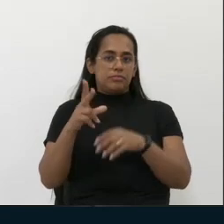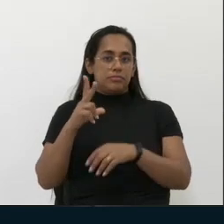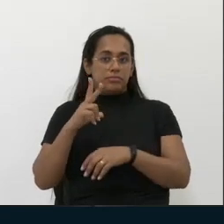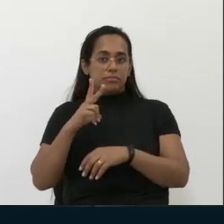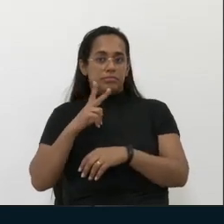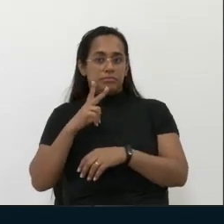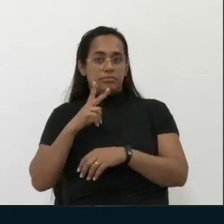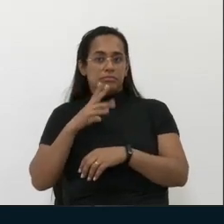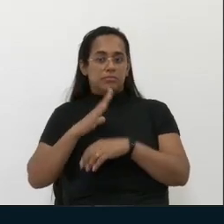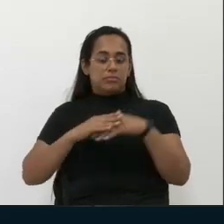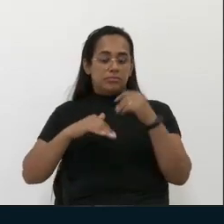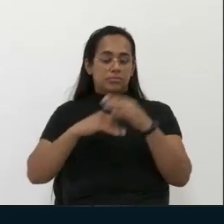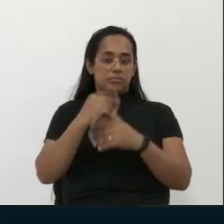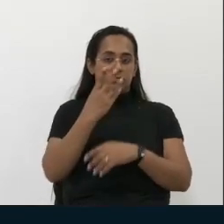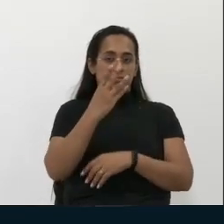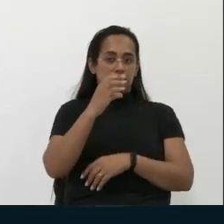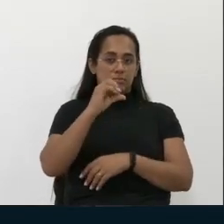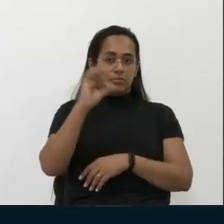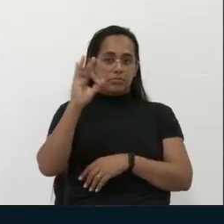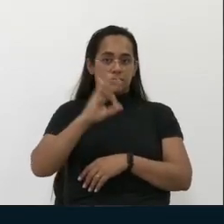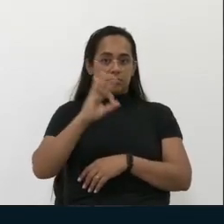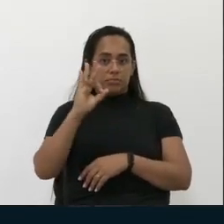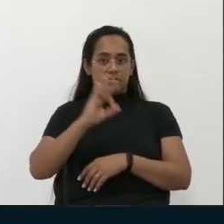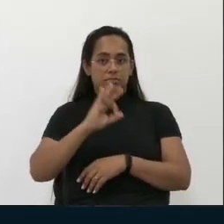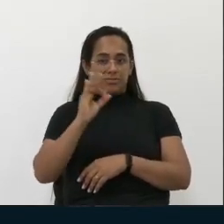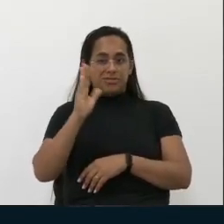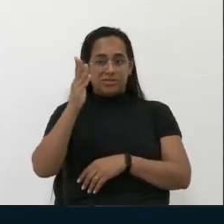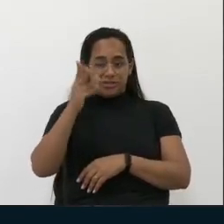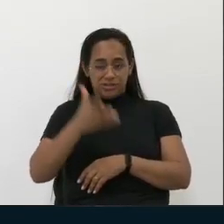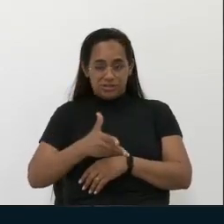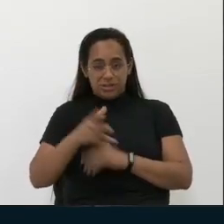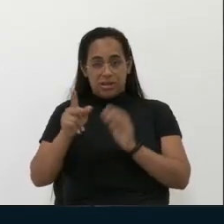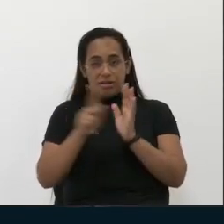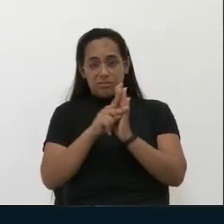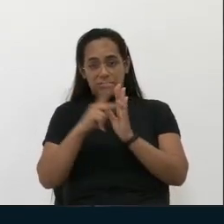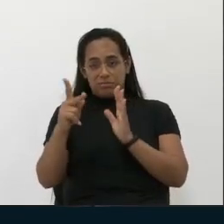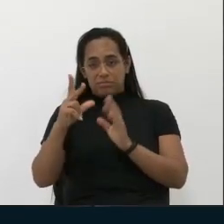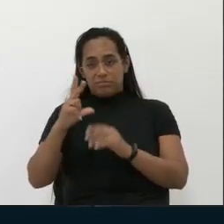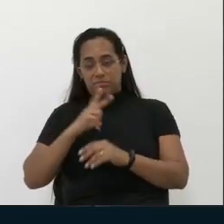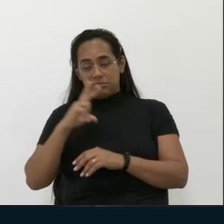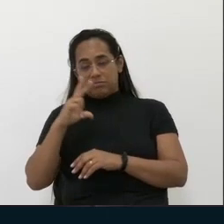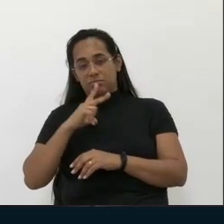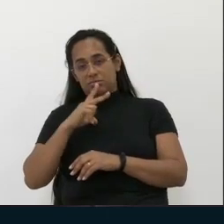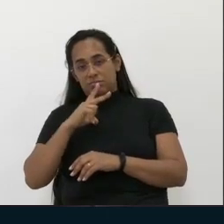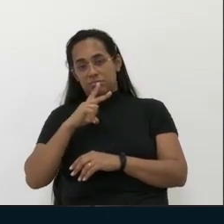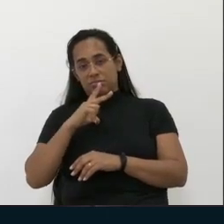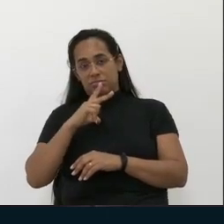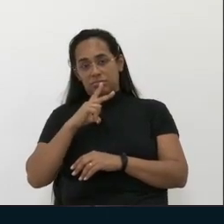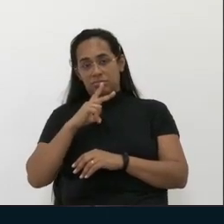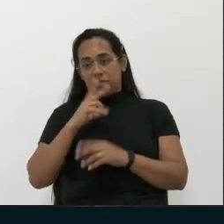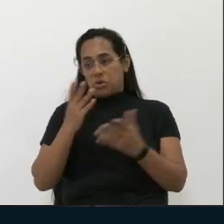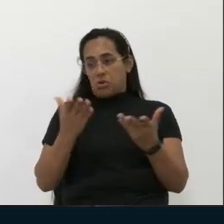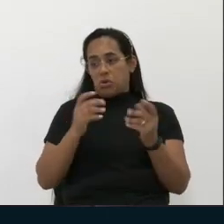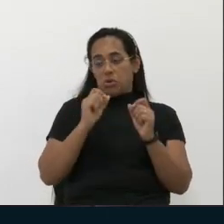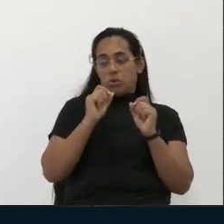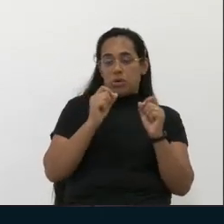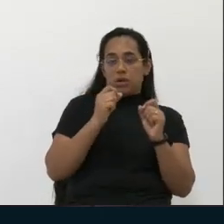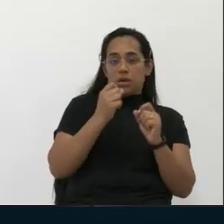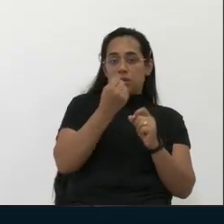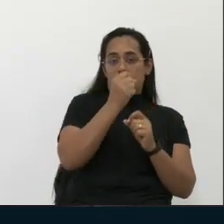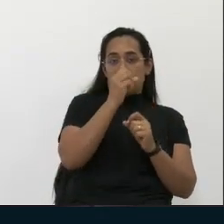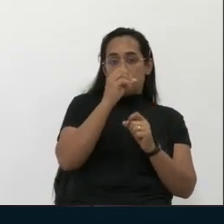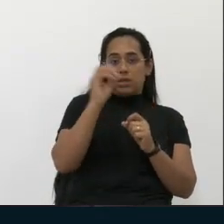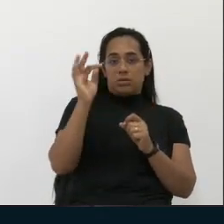49% dele já era da parte privada. Vai ter agora 80%? Isso não vai mudar nada para